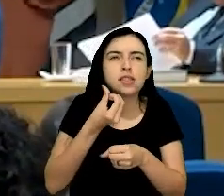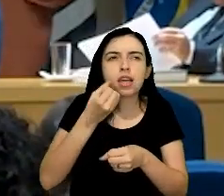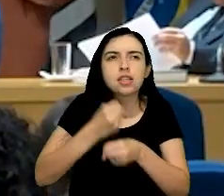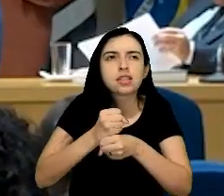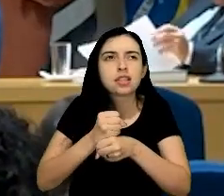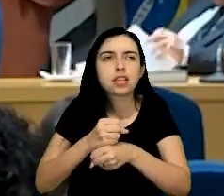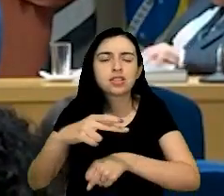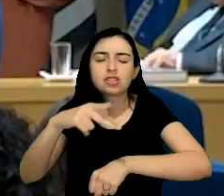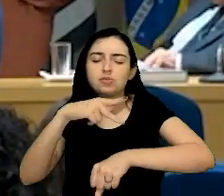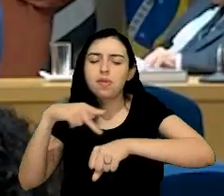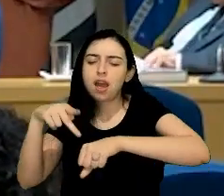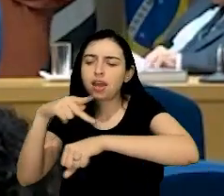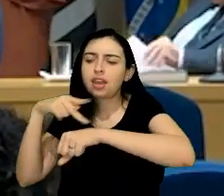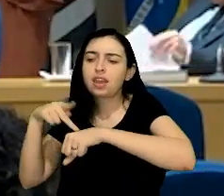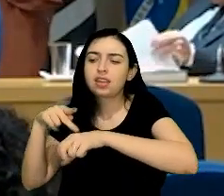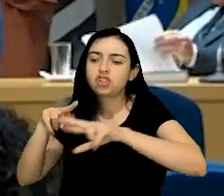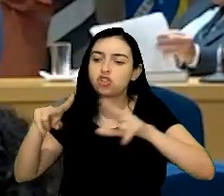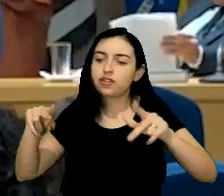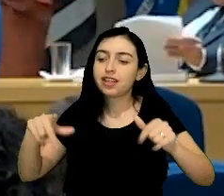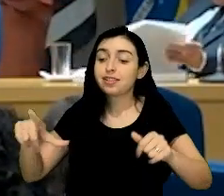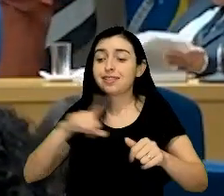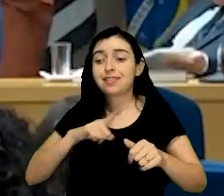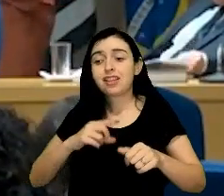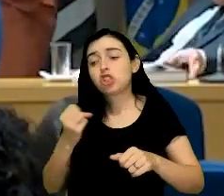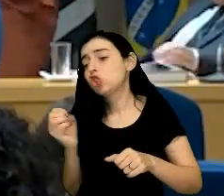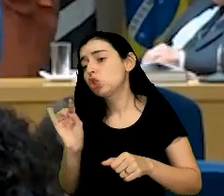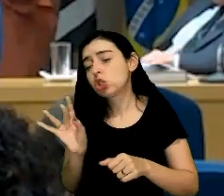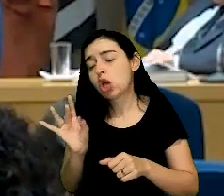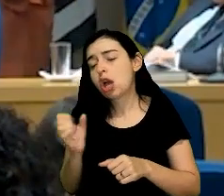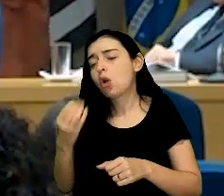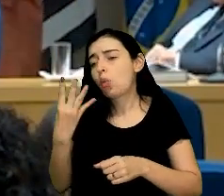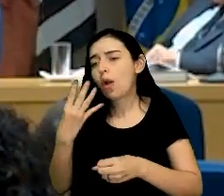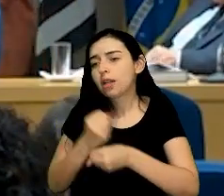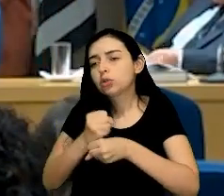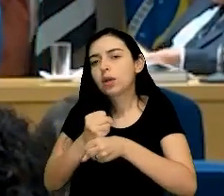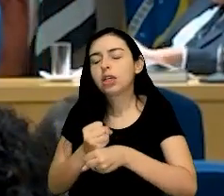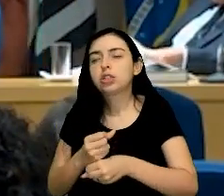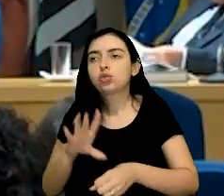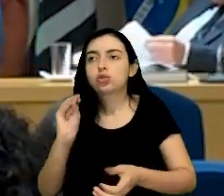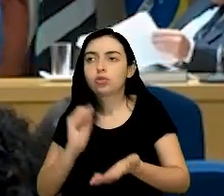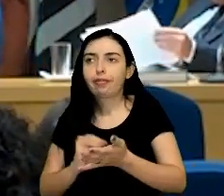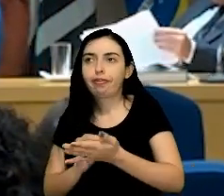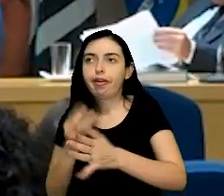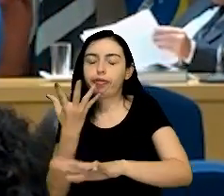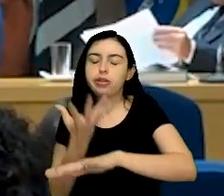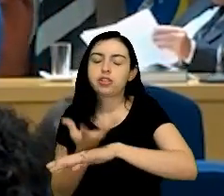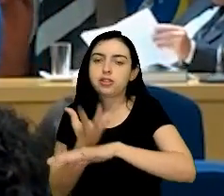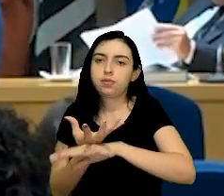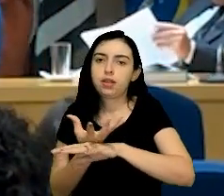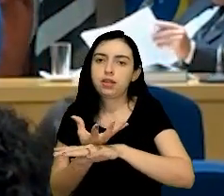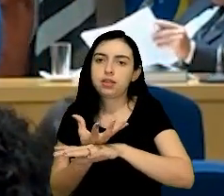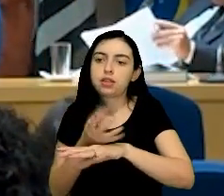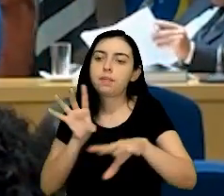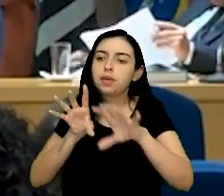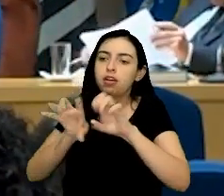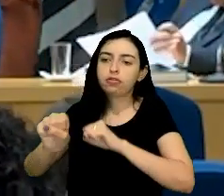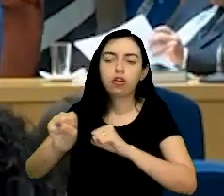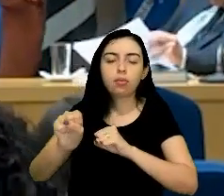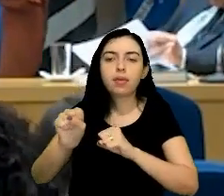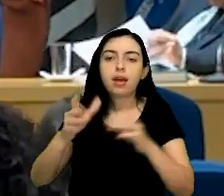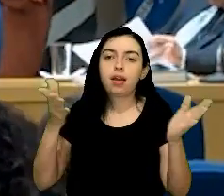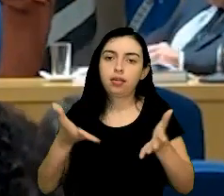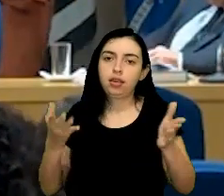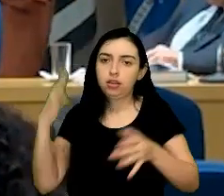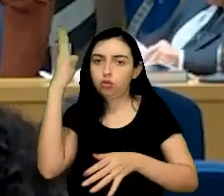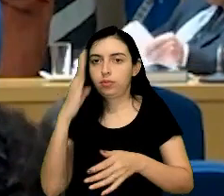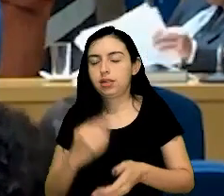eles terminarem essa especialização, esse grau aqui no Brasil. No caso da